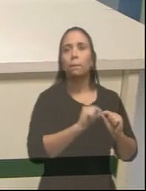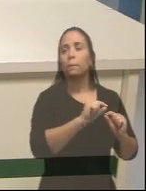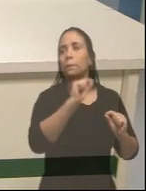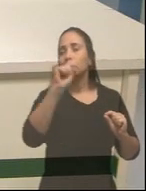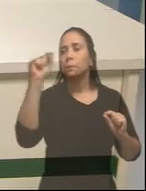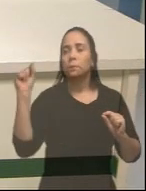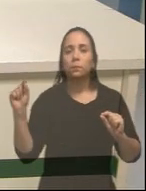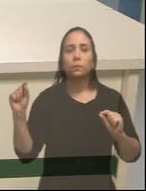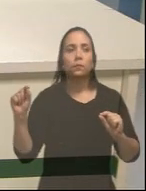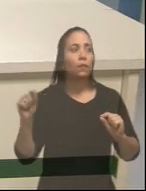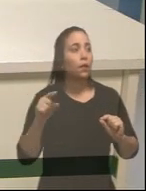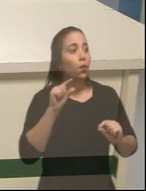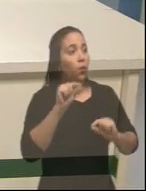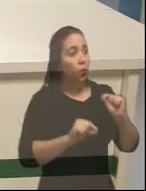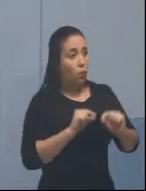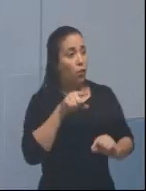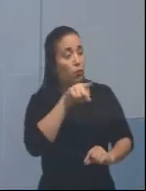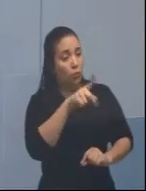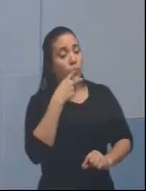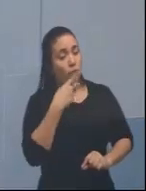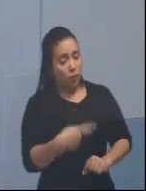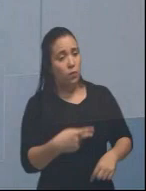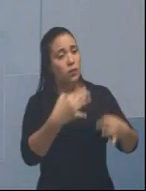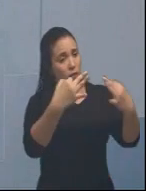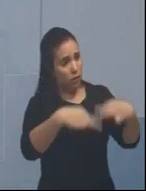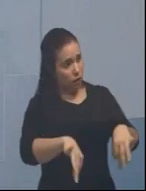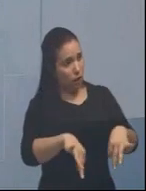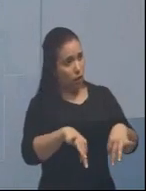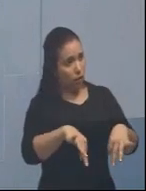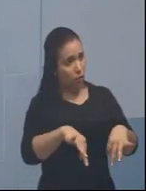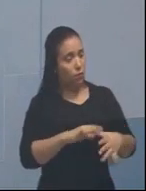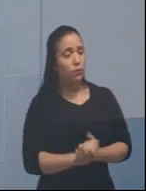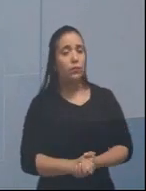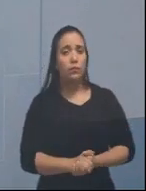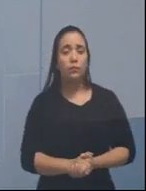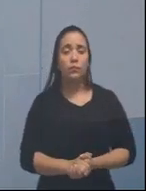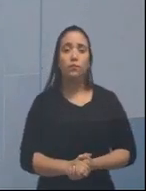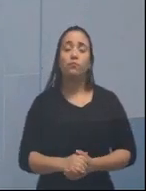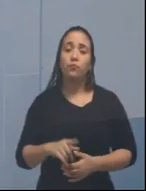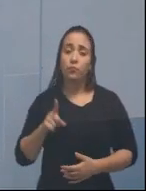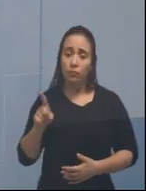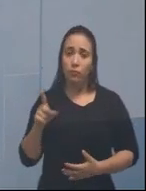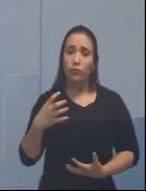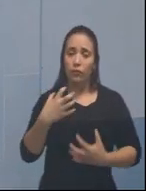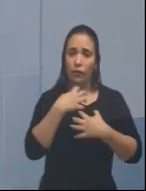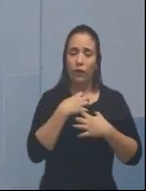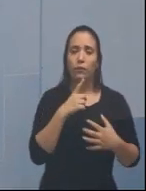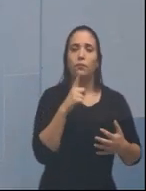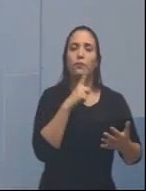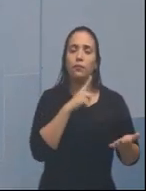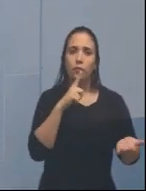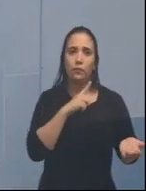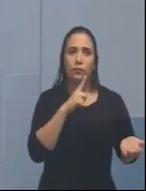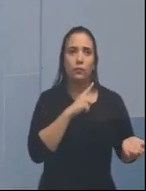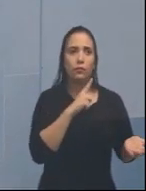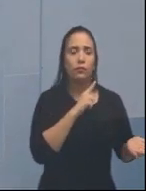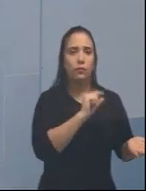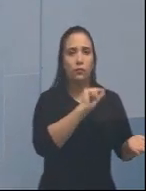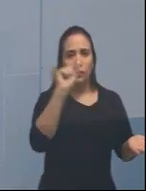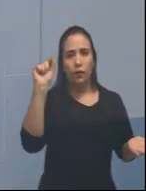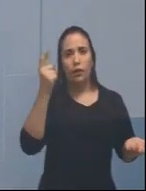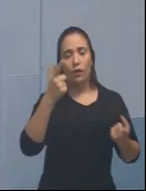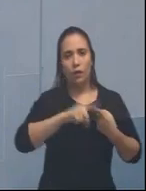vamos... O que você está falando é rotineiro. Esse sentimento corporativista, ele acontece nos tribunais...